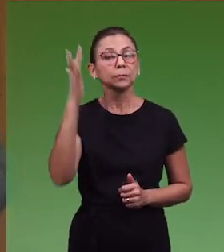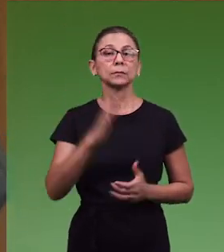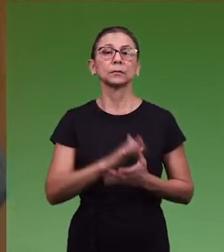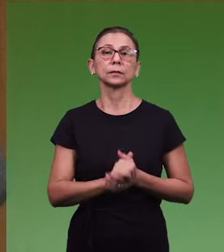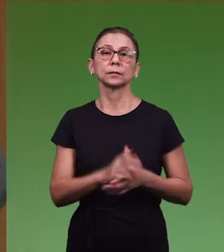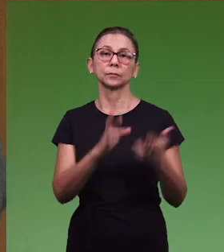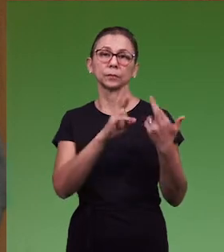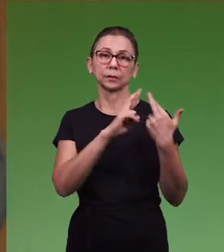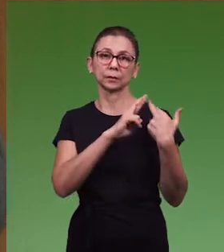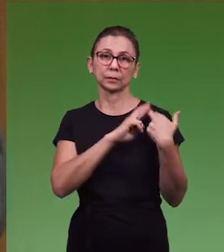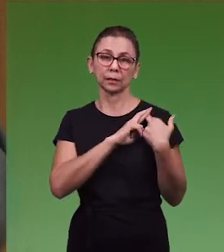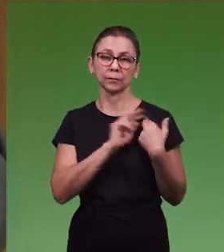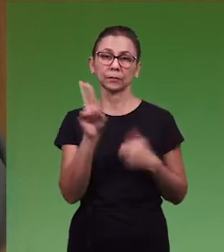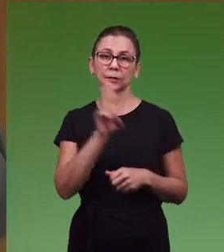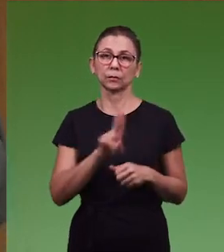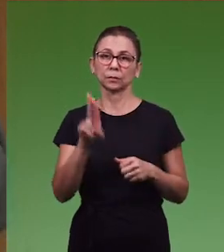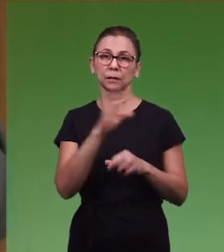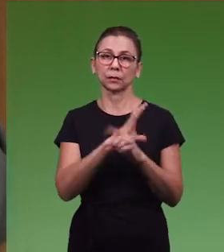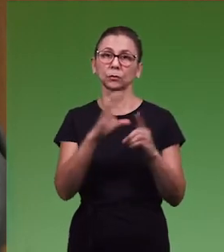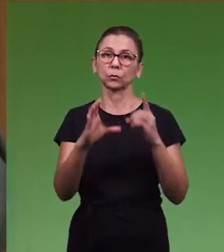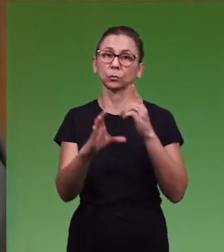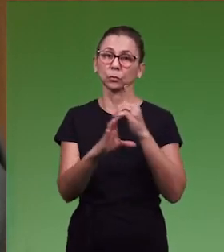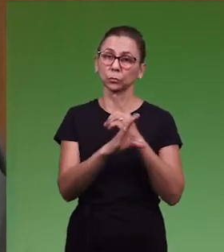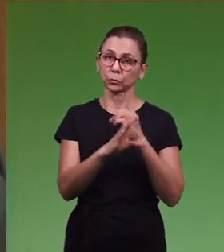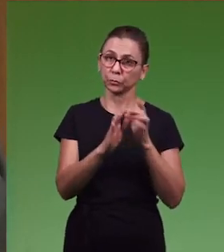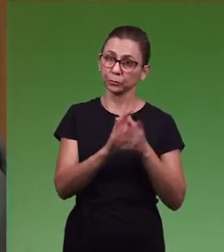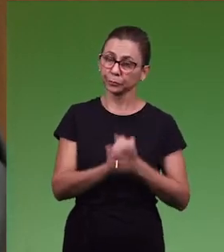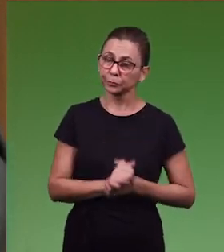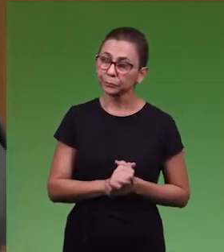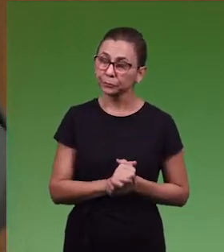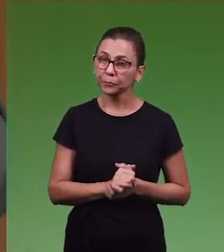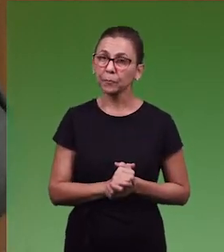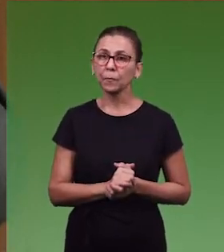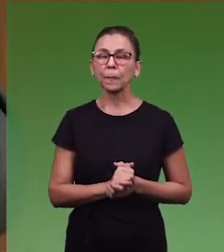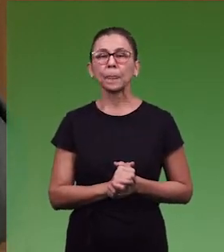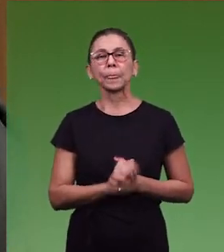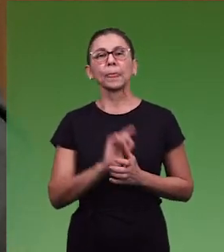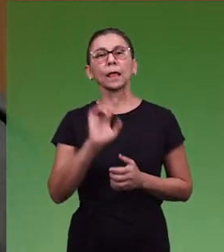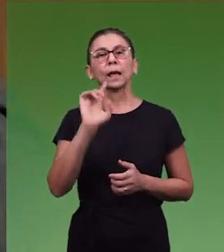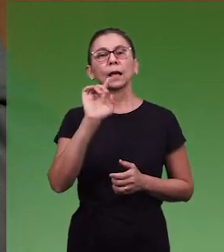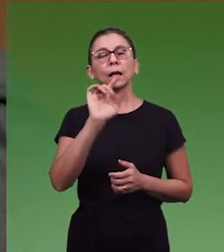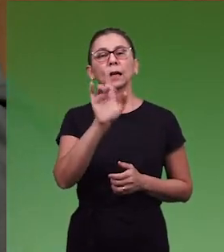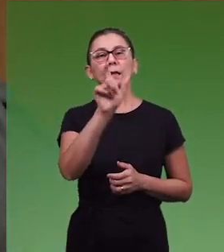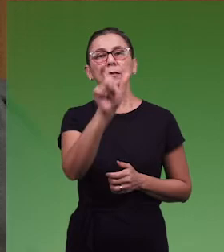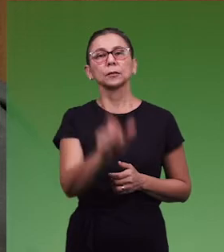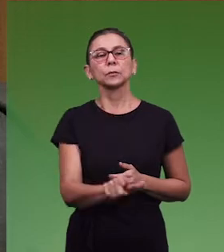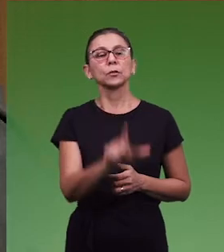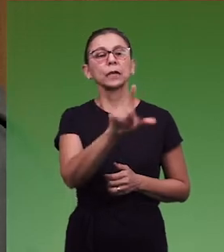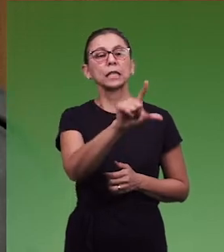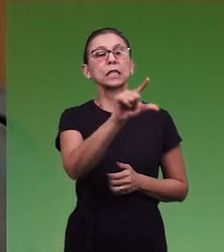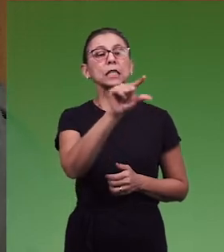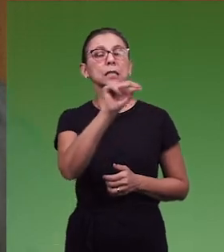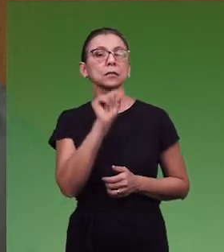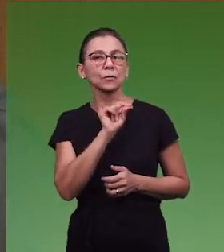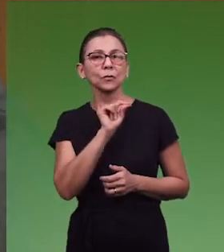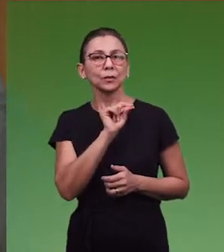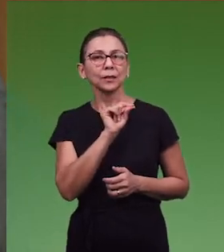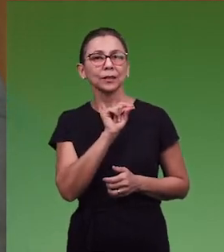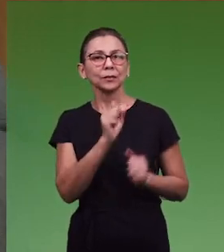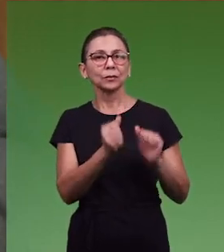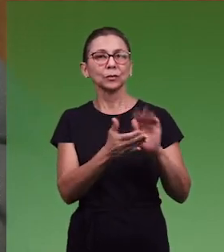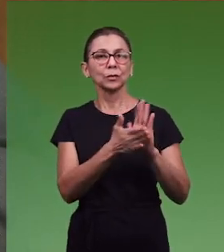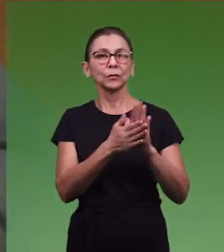louvores, ele vai escolher, dentre os sugeridos, os louvores que se afinam com os